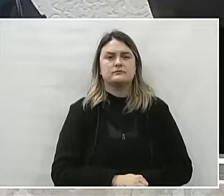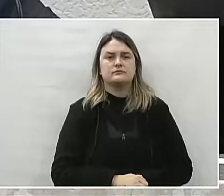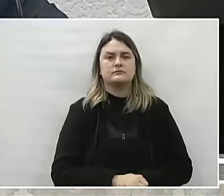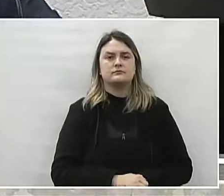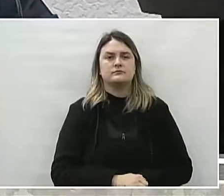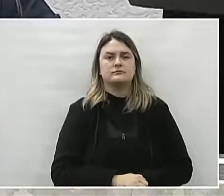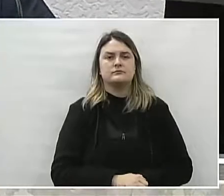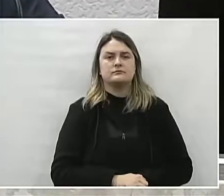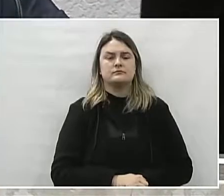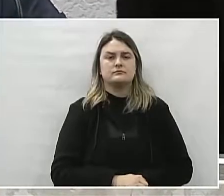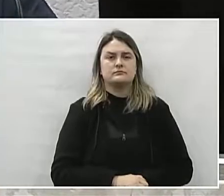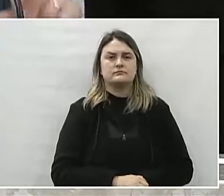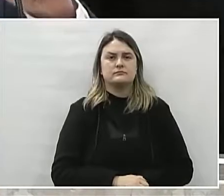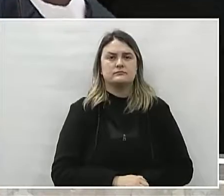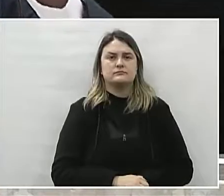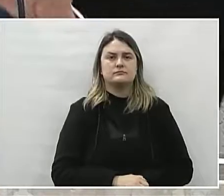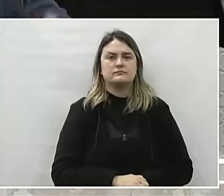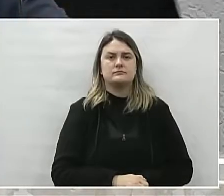do